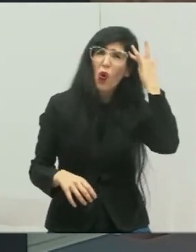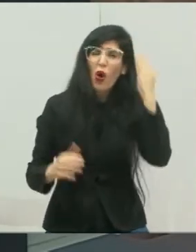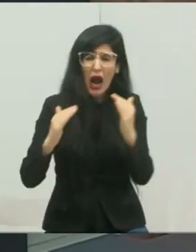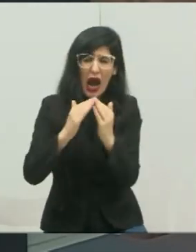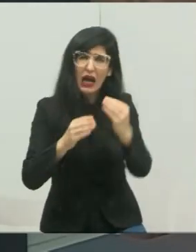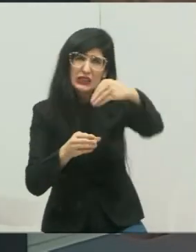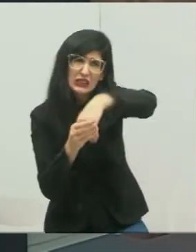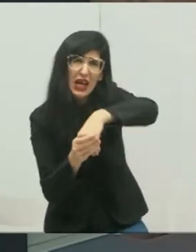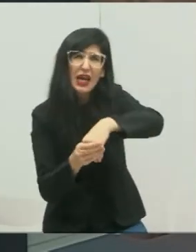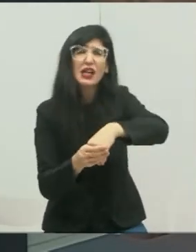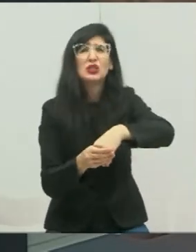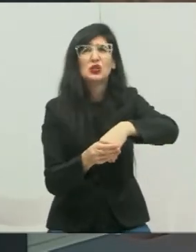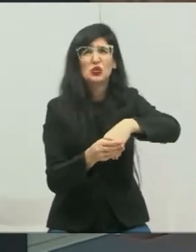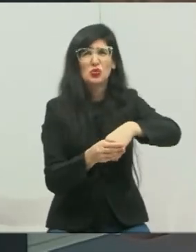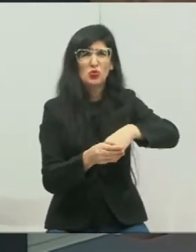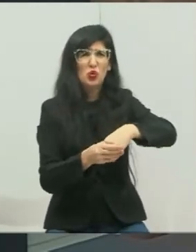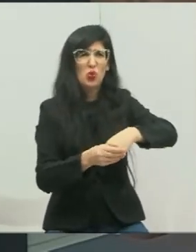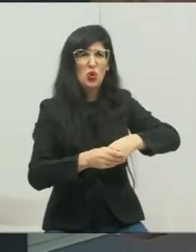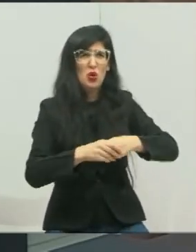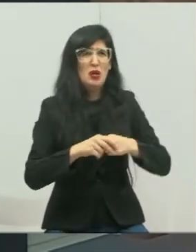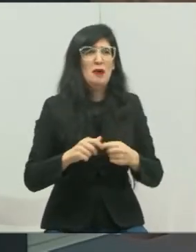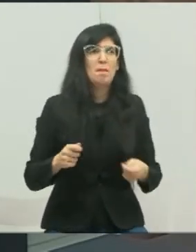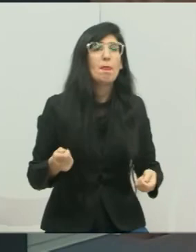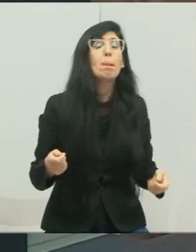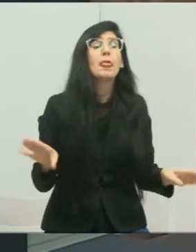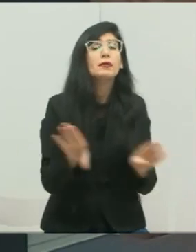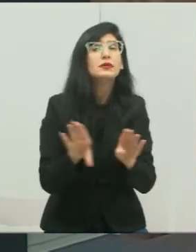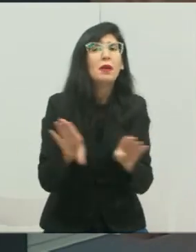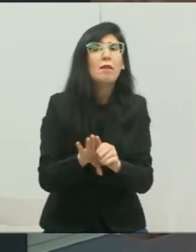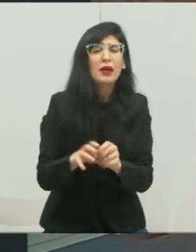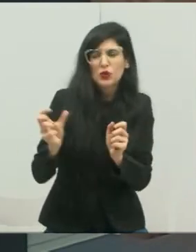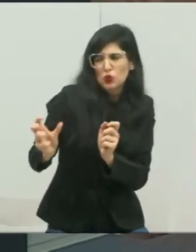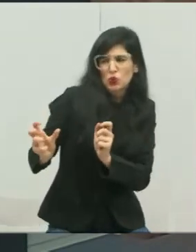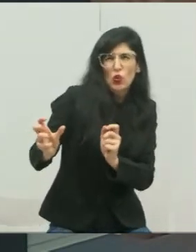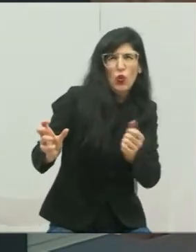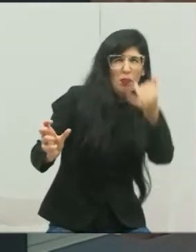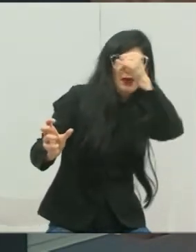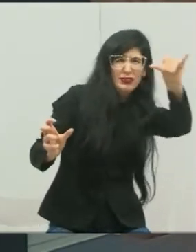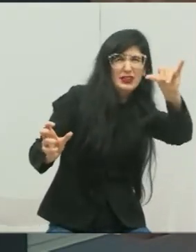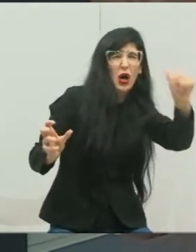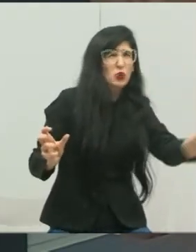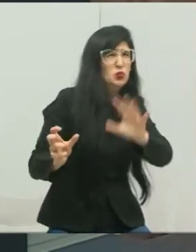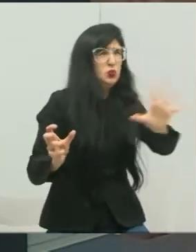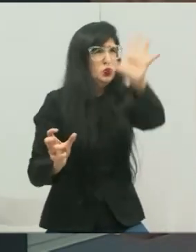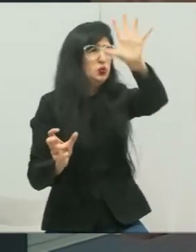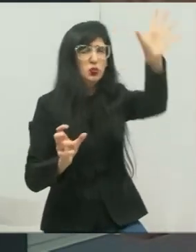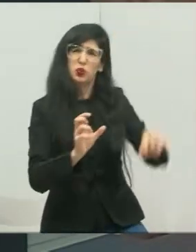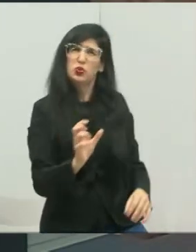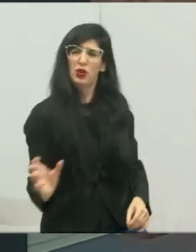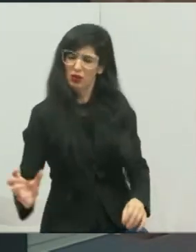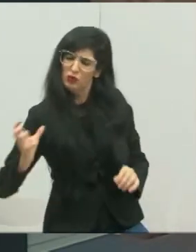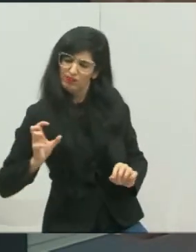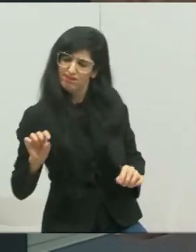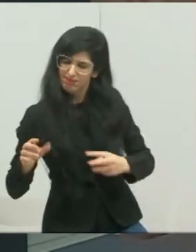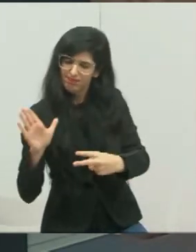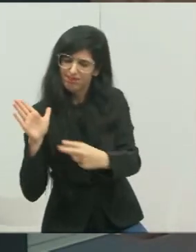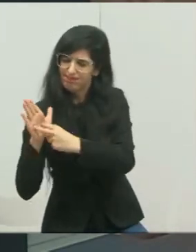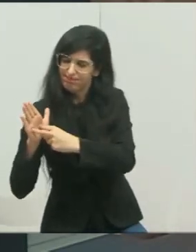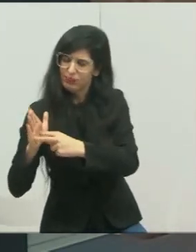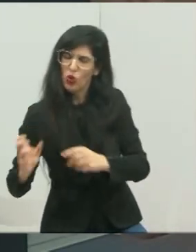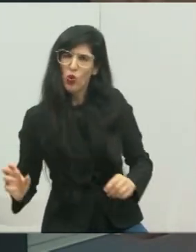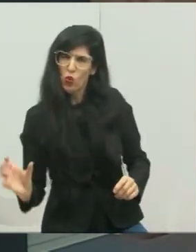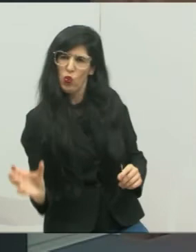espantar os pernilongos. Então, foi uma verba jogada fora, porque primeiro limpa todos os córregos, os